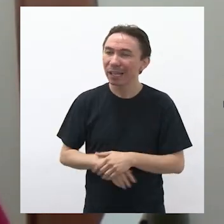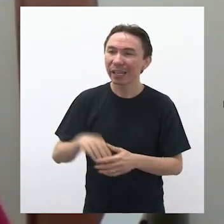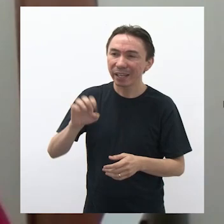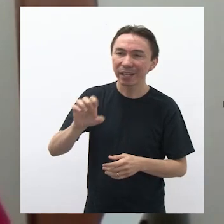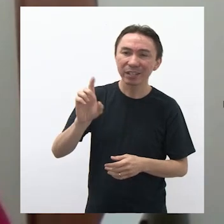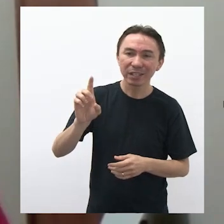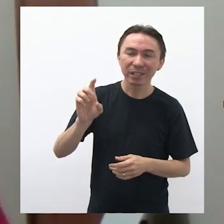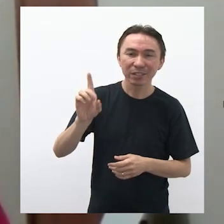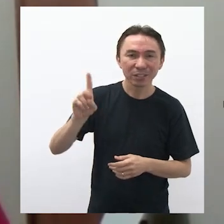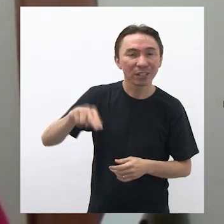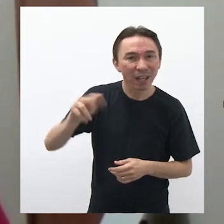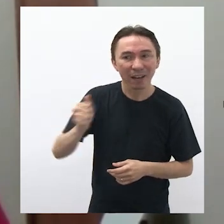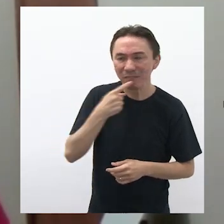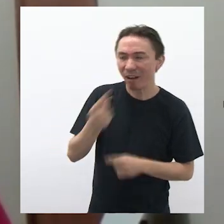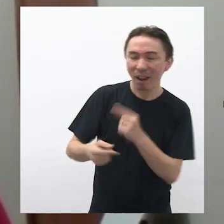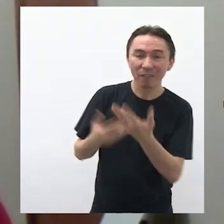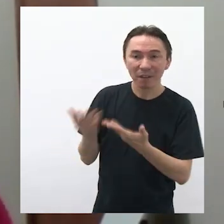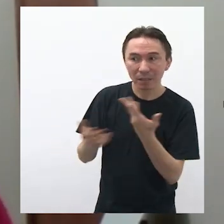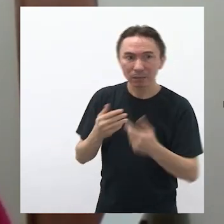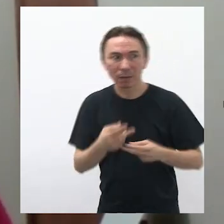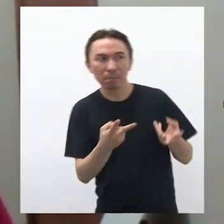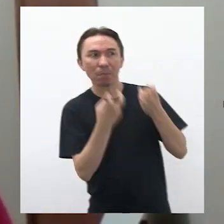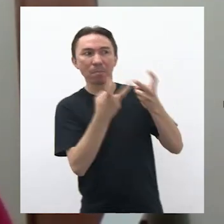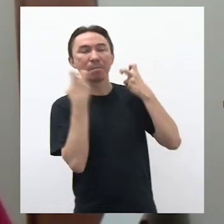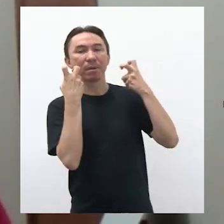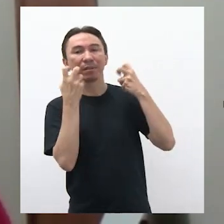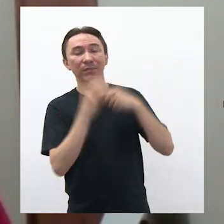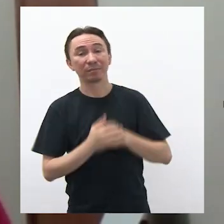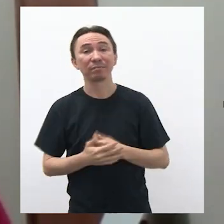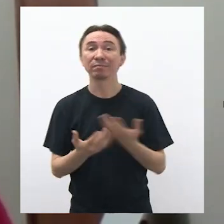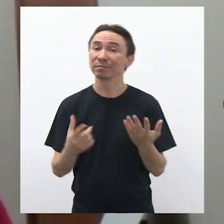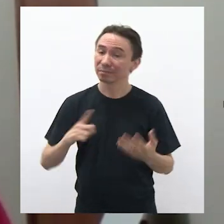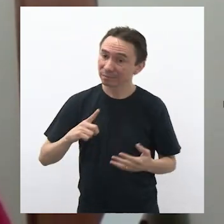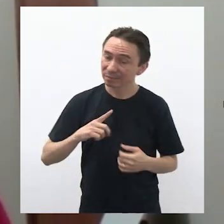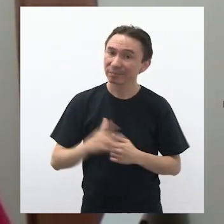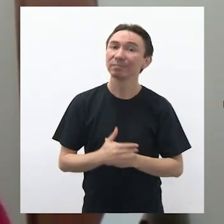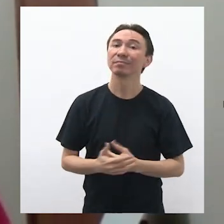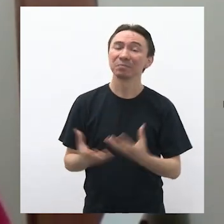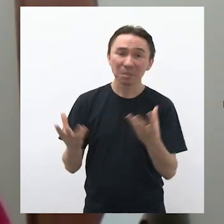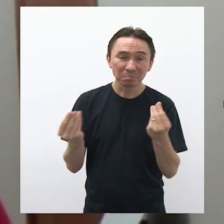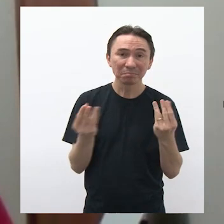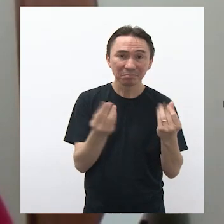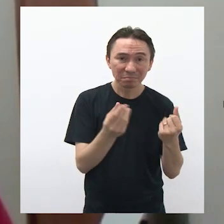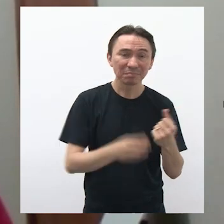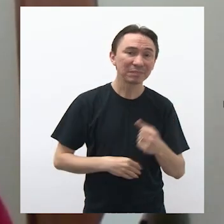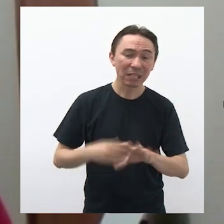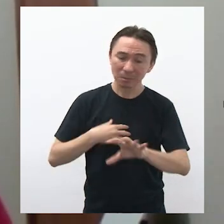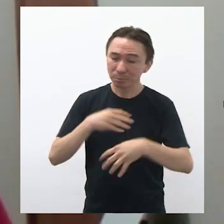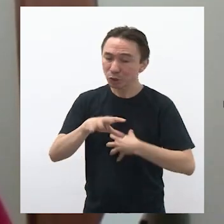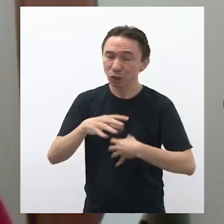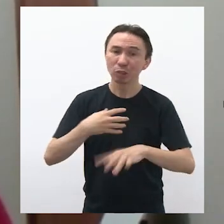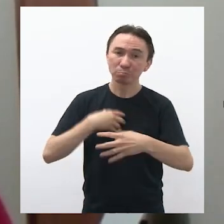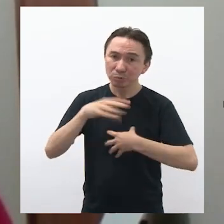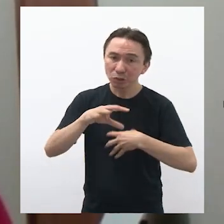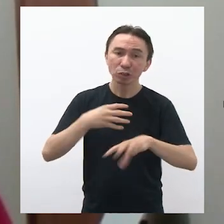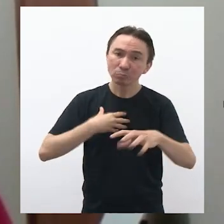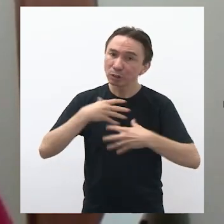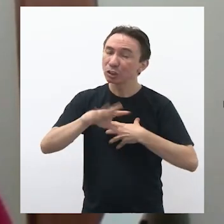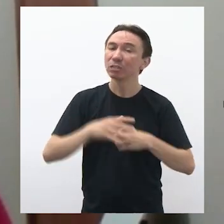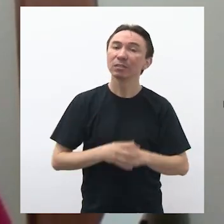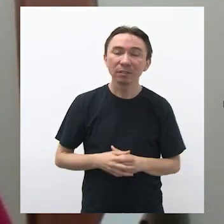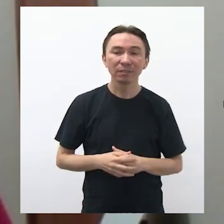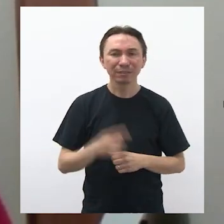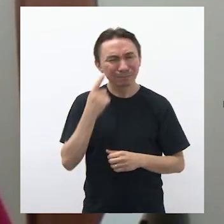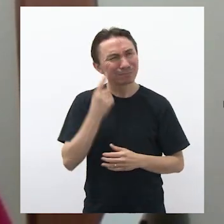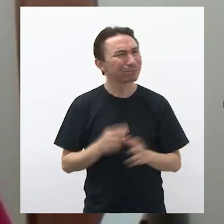está falando. É isso que está acontecendo, tá, gente? Tem mesmo aqui no chat muita empatia. E é isso que o pessoal estava